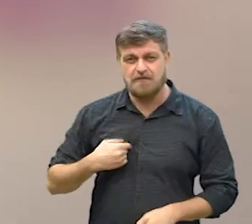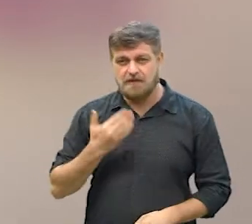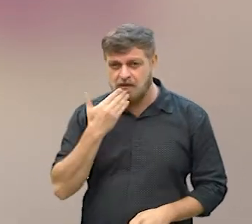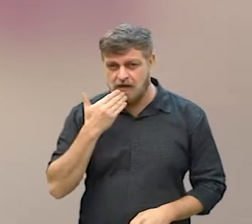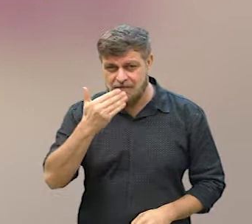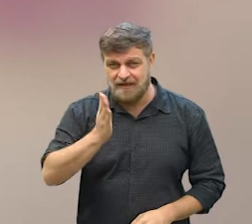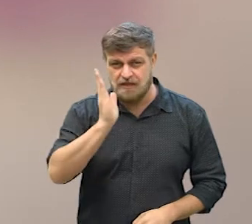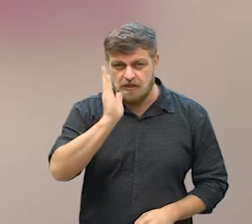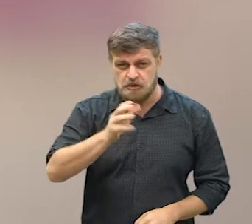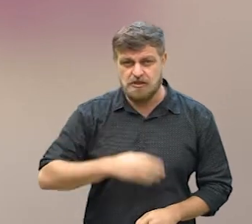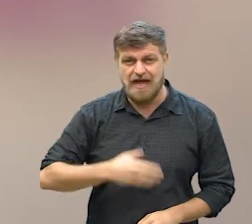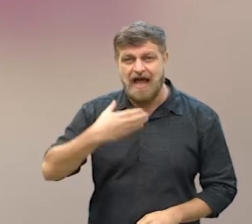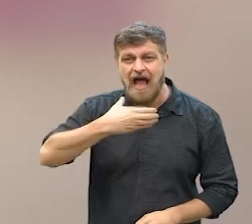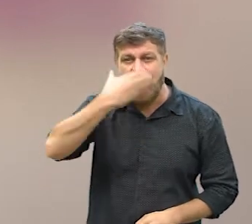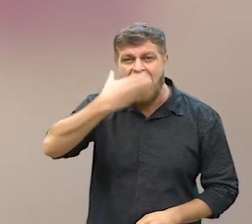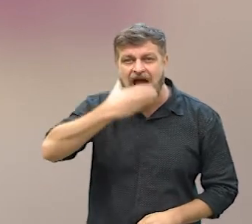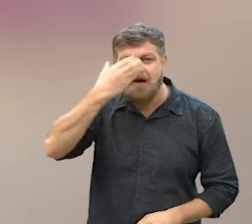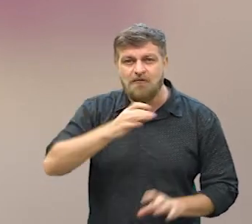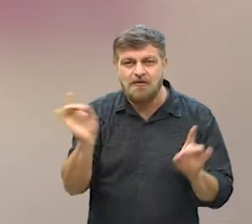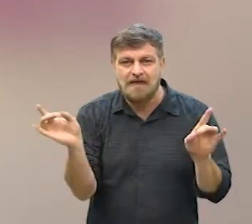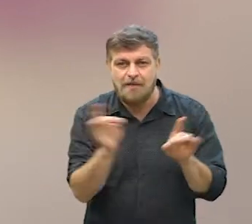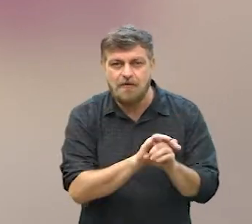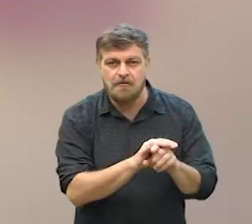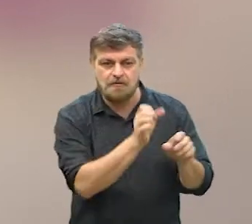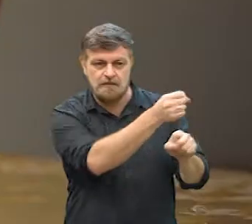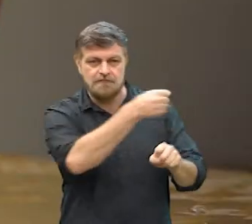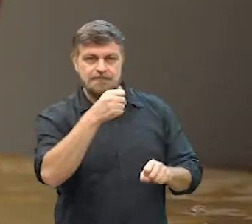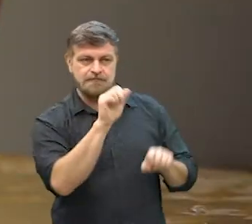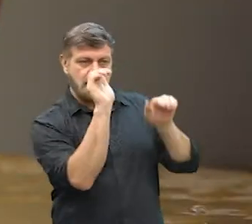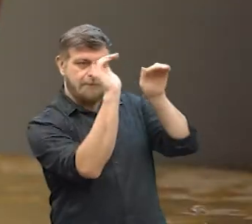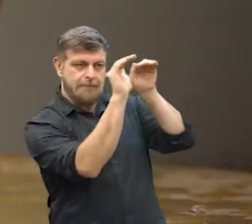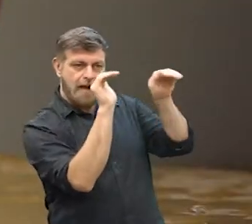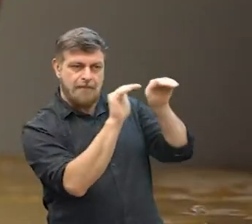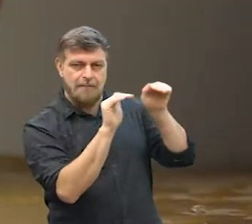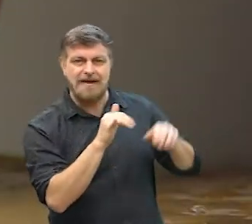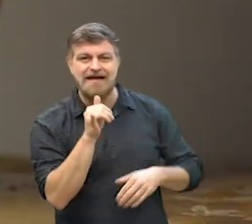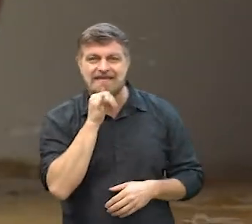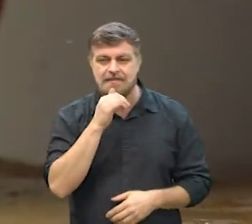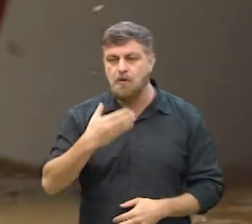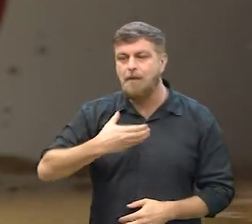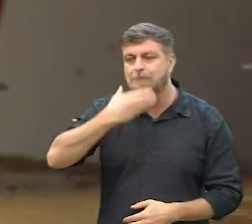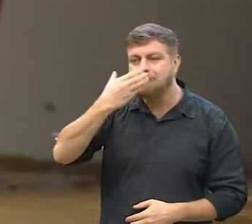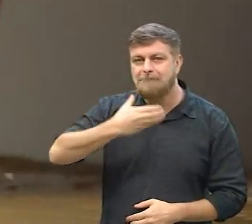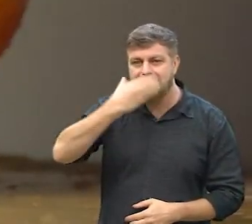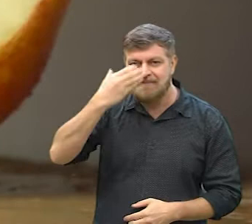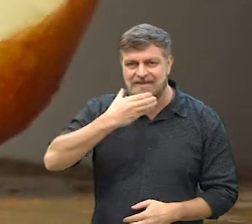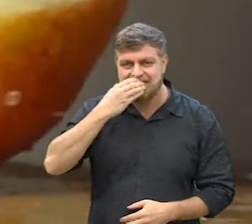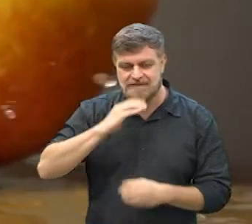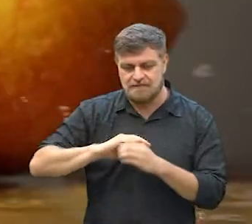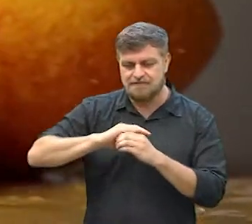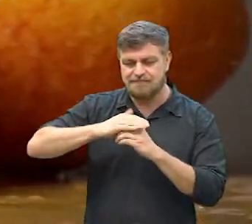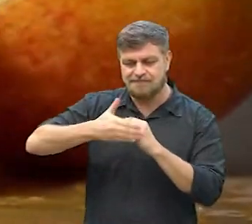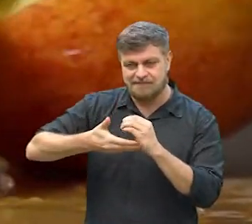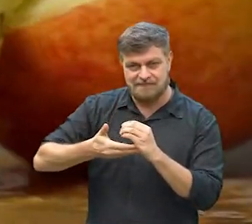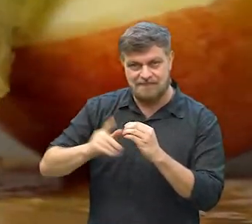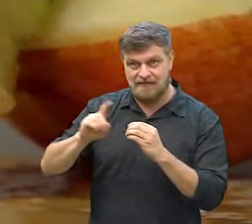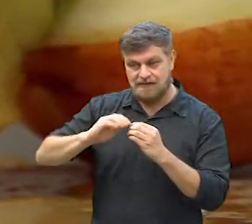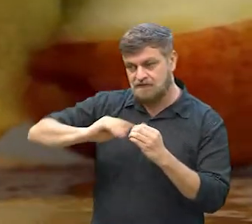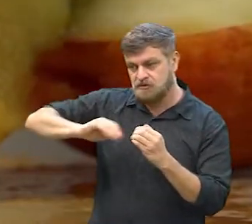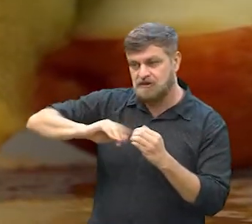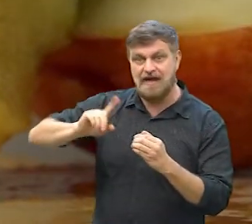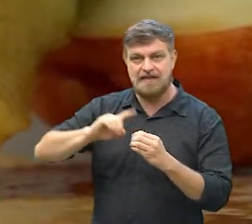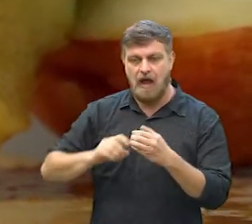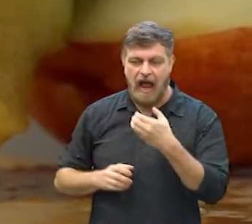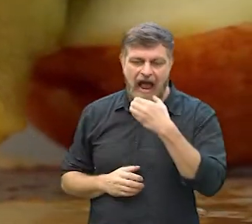sempre pede para deixar já as frutas higienizadas dentro da geladeira e recorrer a elas. Então, uma maçã com casca, que ela tem a fibra, que é